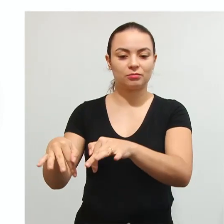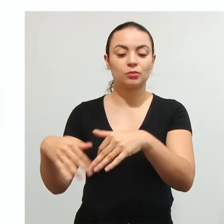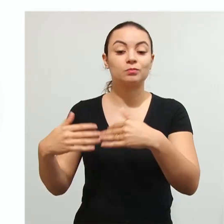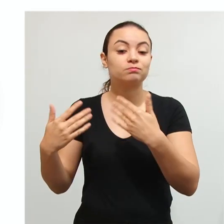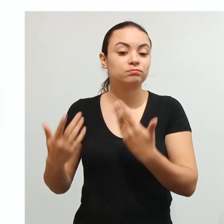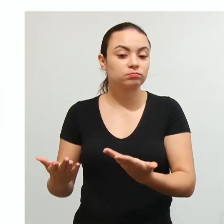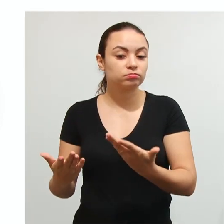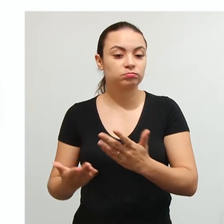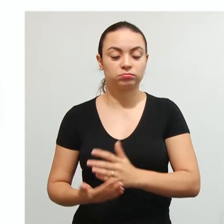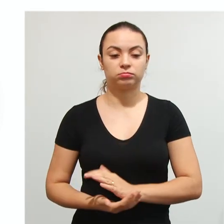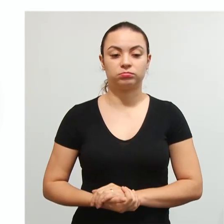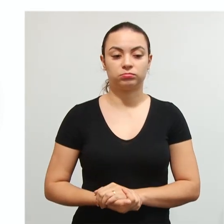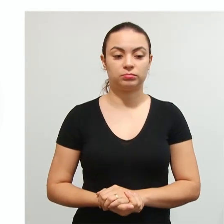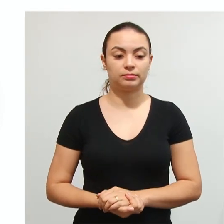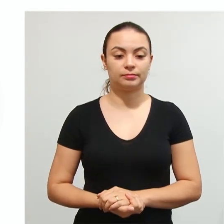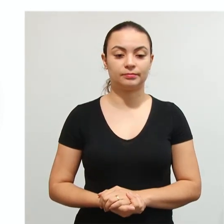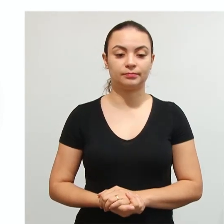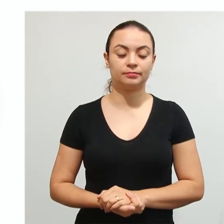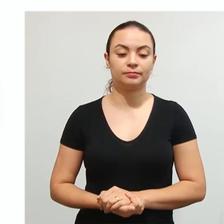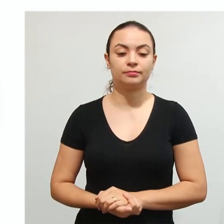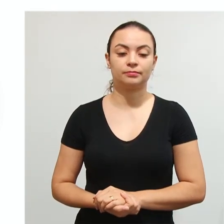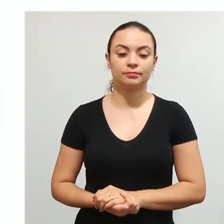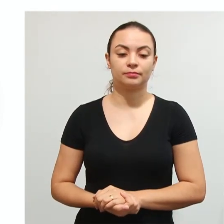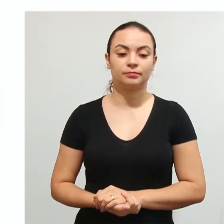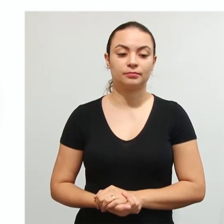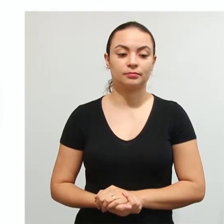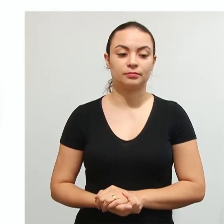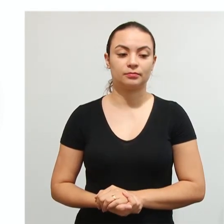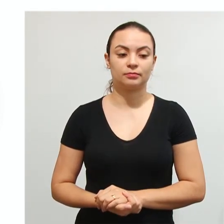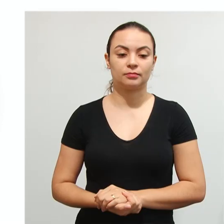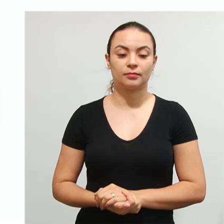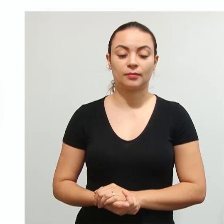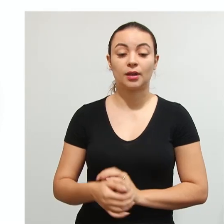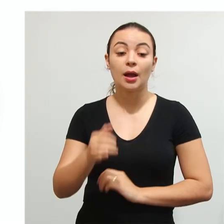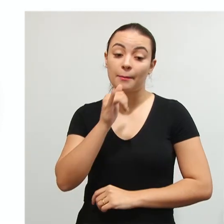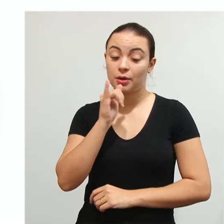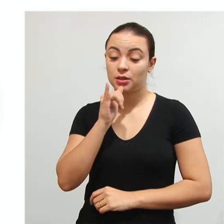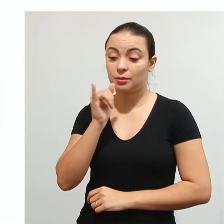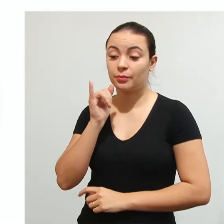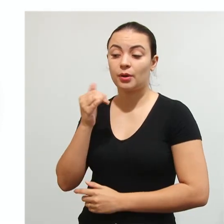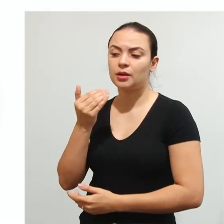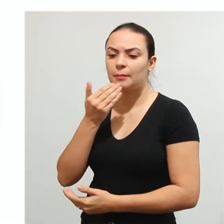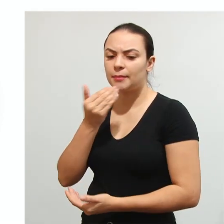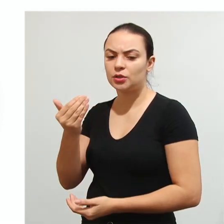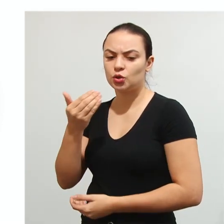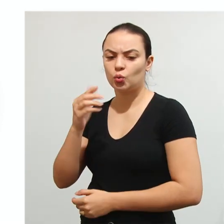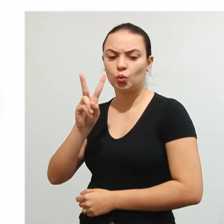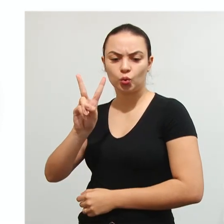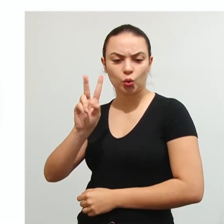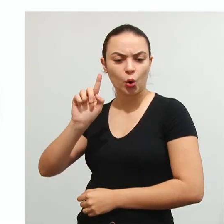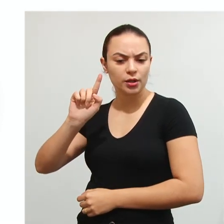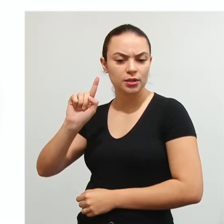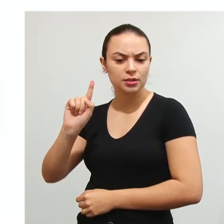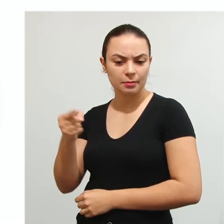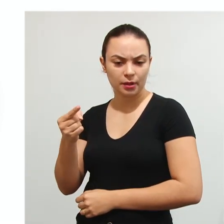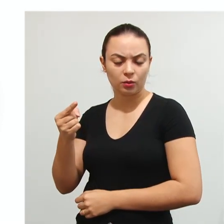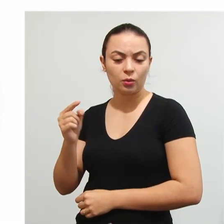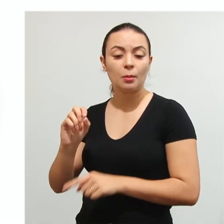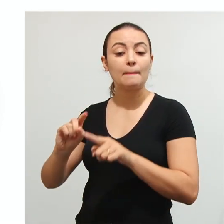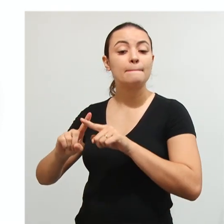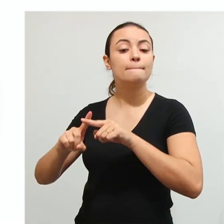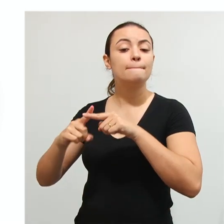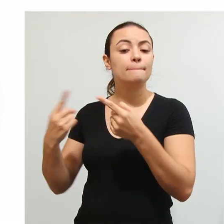que eles pisa fora do banco ele já tá devendo 2200 porque na dívida foi acrescida essa